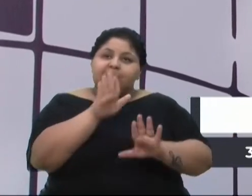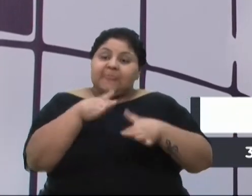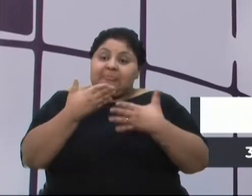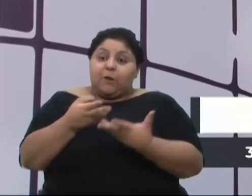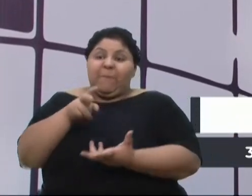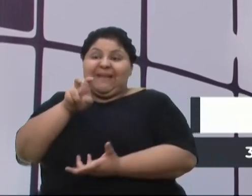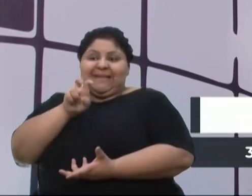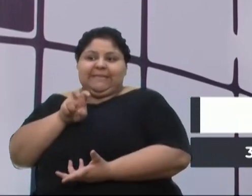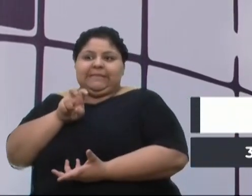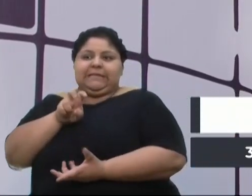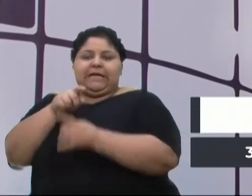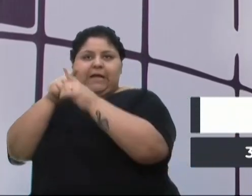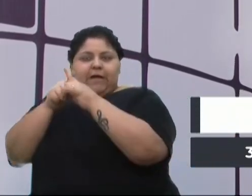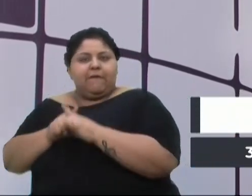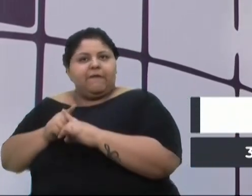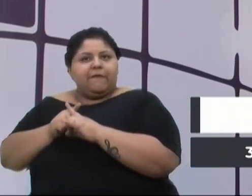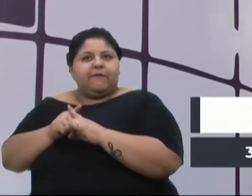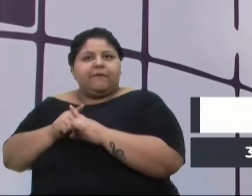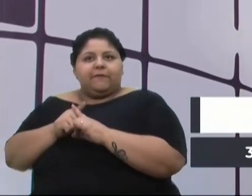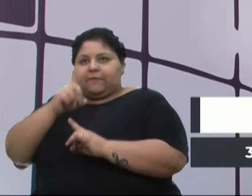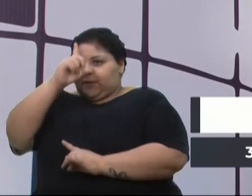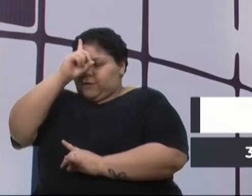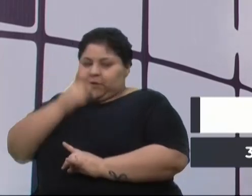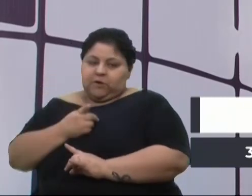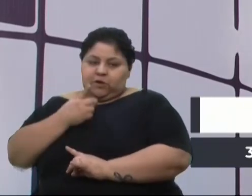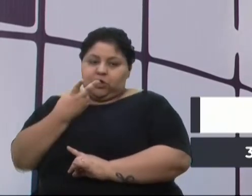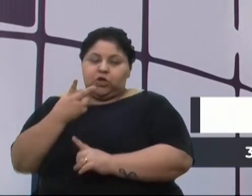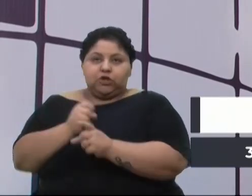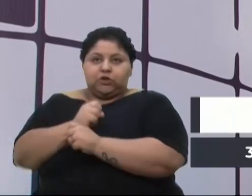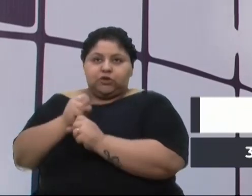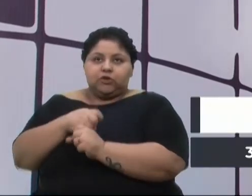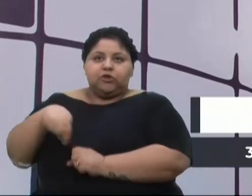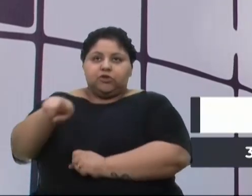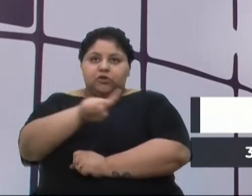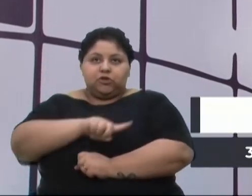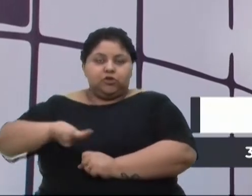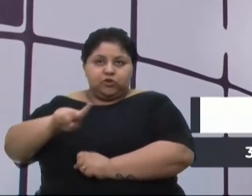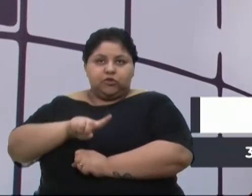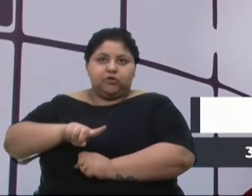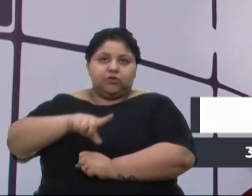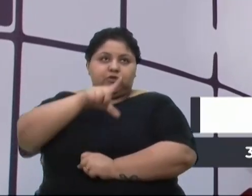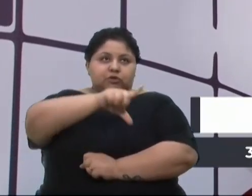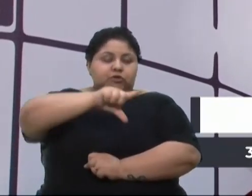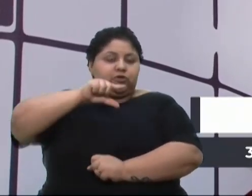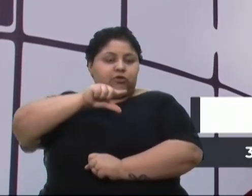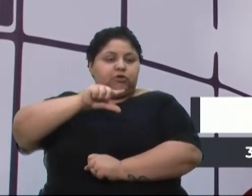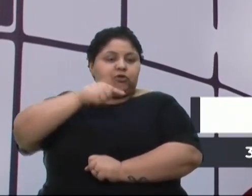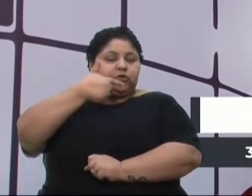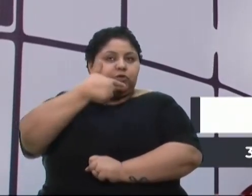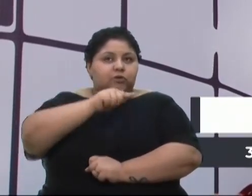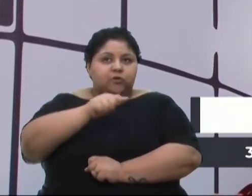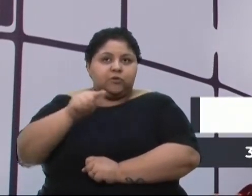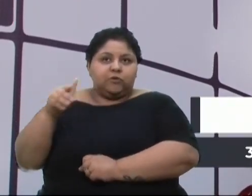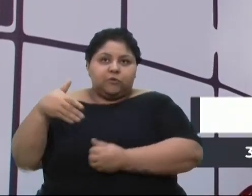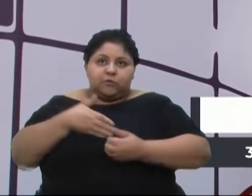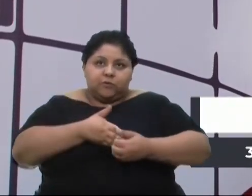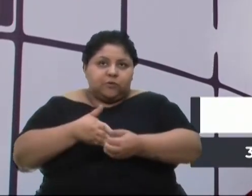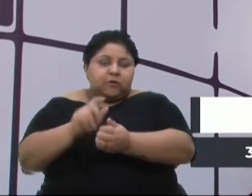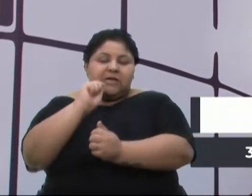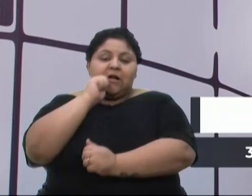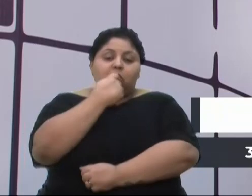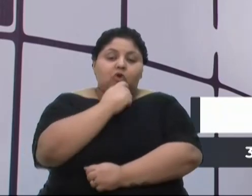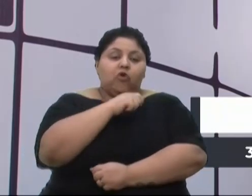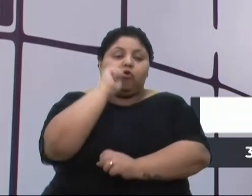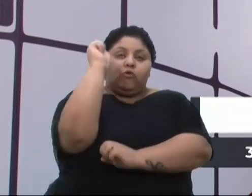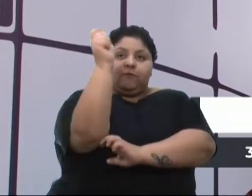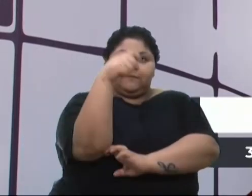5ª vez, o mandato é de 2 anos, nós fomos reeleitos para conduzir a odontologia do Rio Grande do Sul